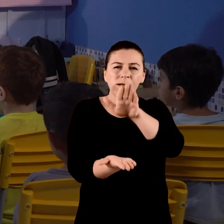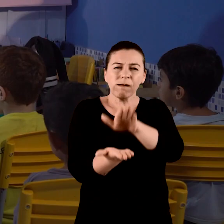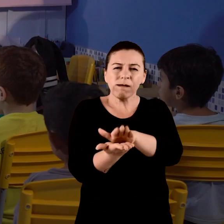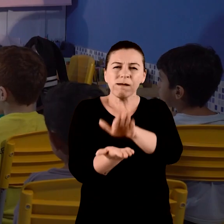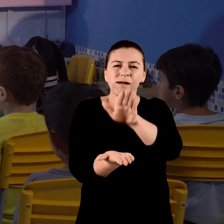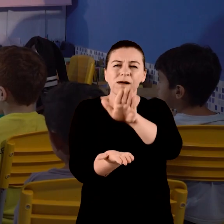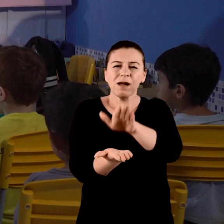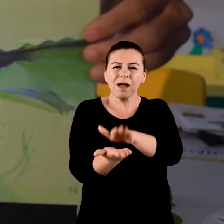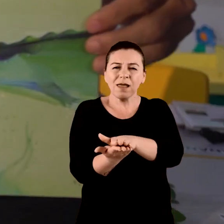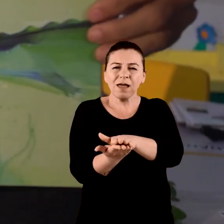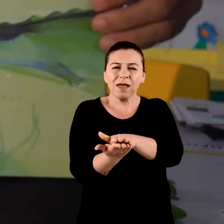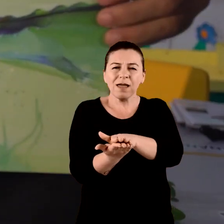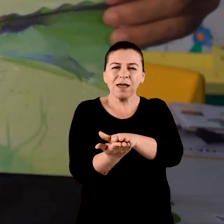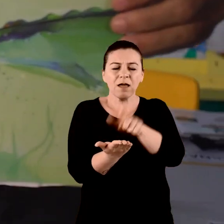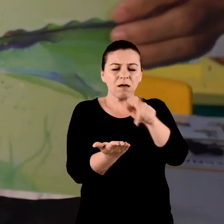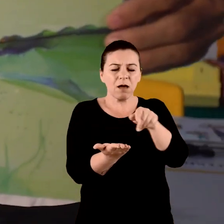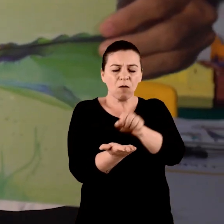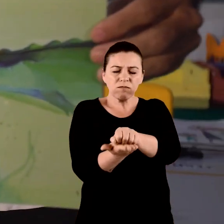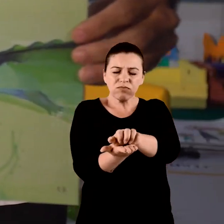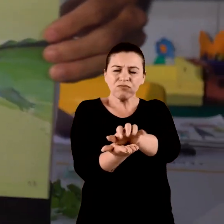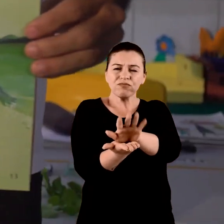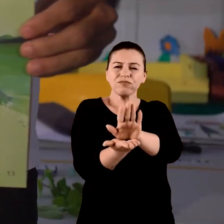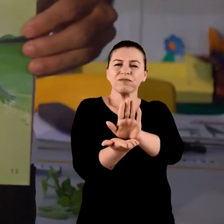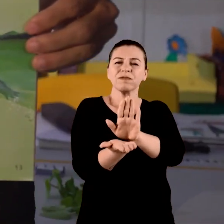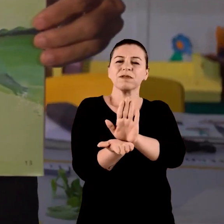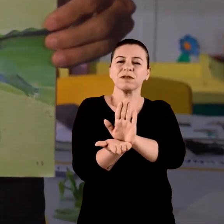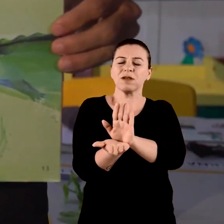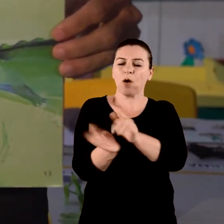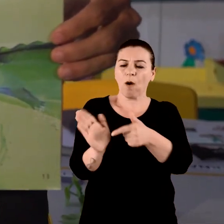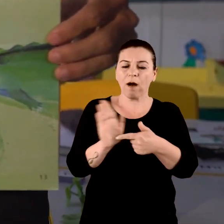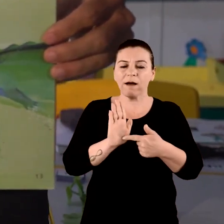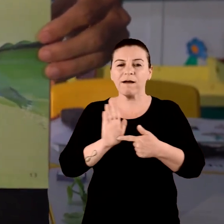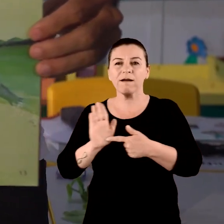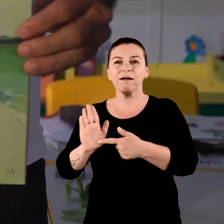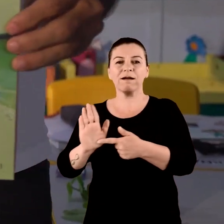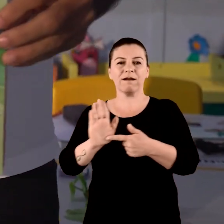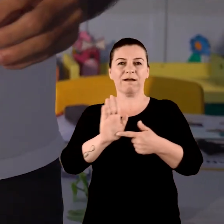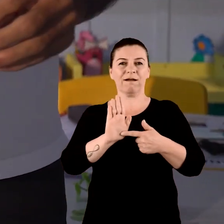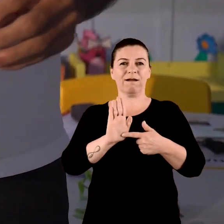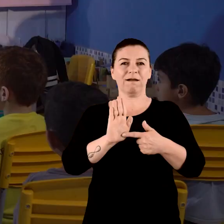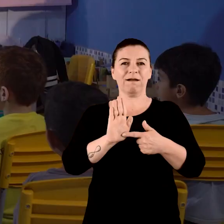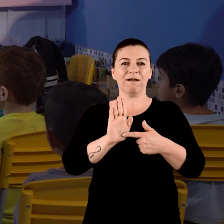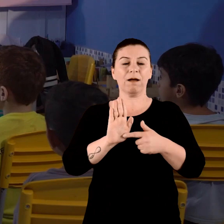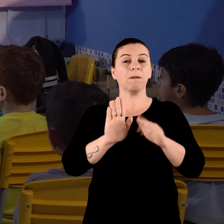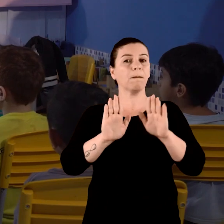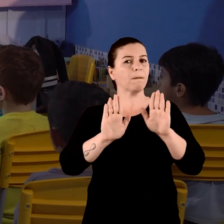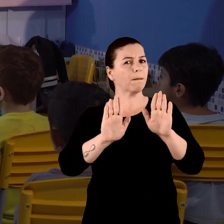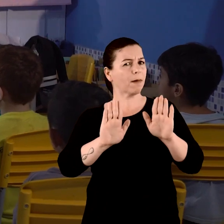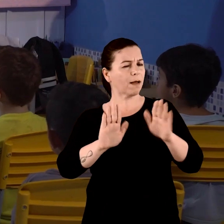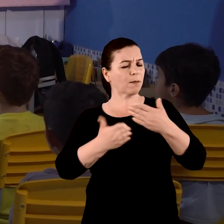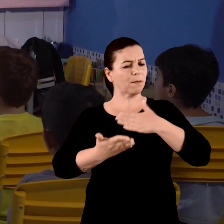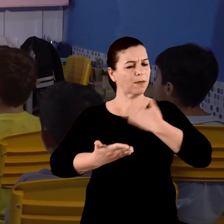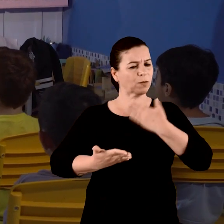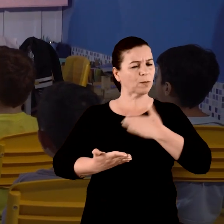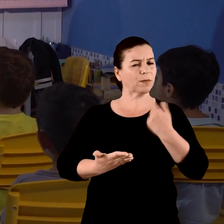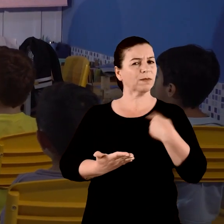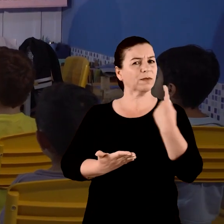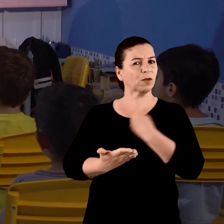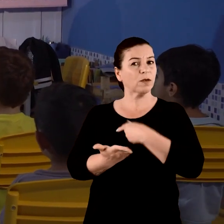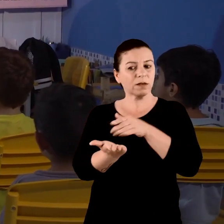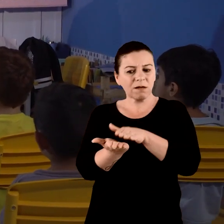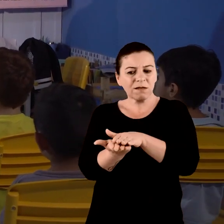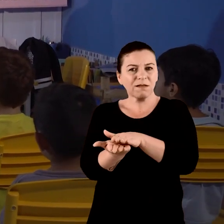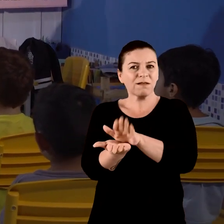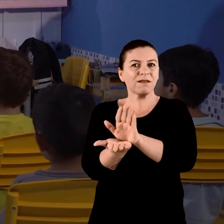jacaré enorme. Meu amigo. Um jacaré inclusive com um bocão enorme. Né? Mas, pra